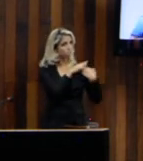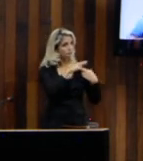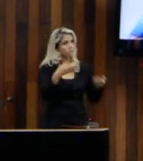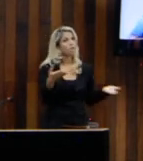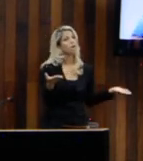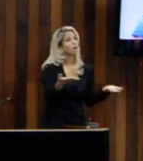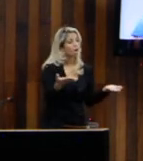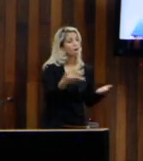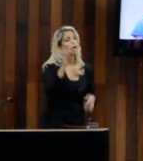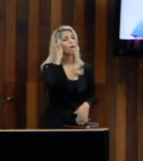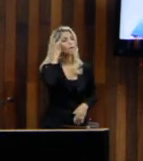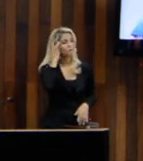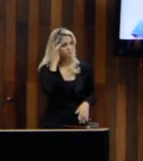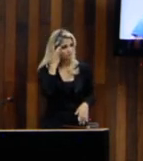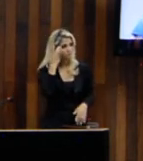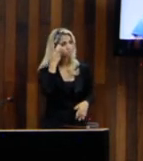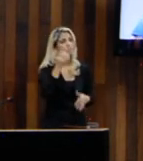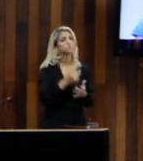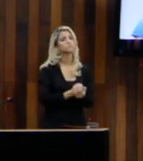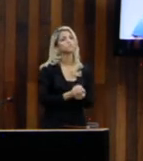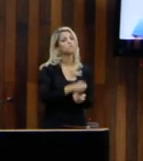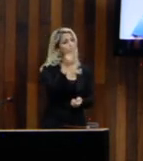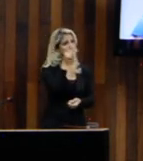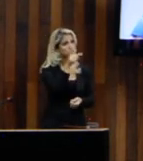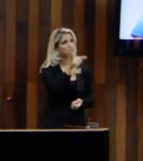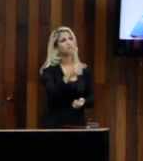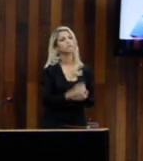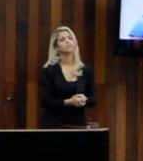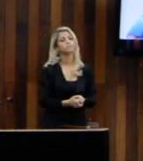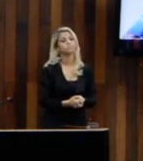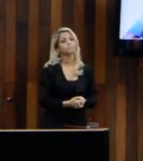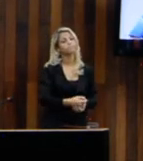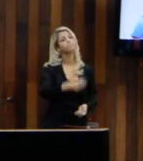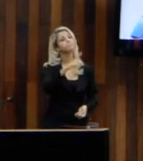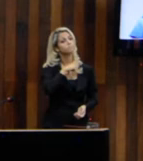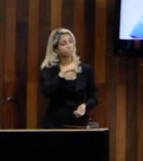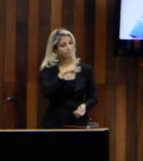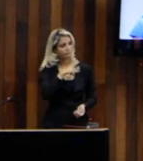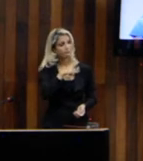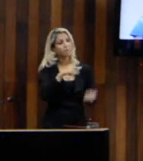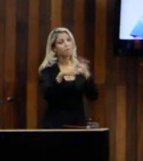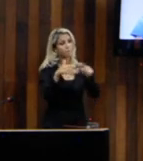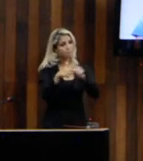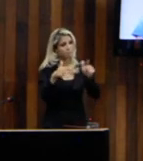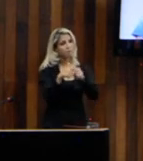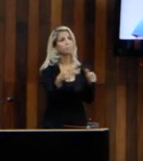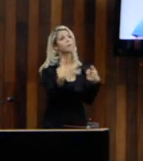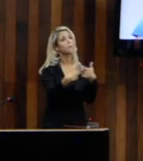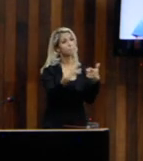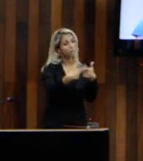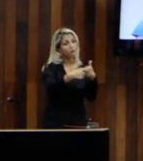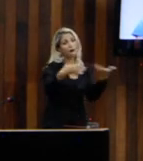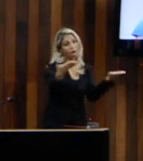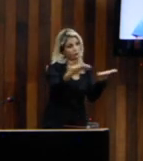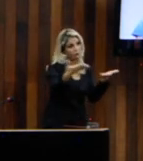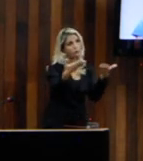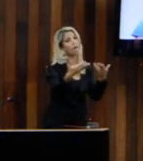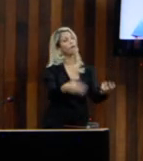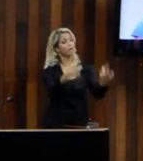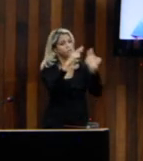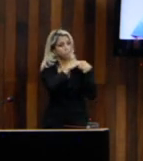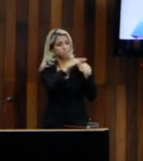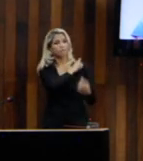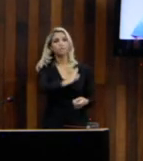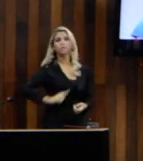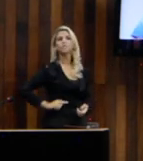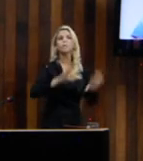outras sessões nós já vimos aqui, o senhor apanha, mas porque tem as costas largas, né? E o senhor foi eleito pelo povo. Agora o